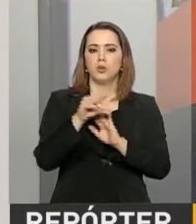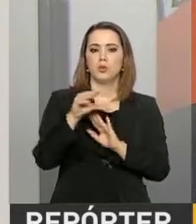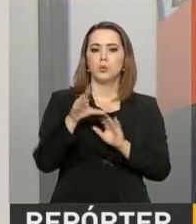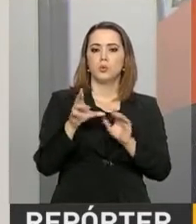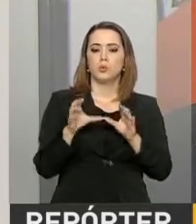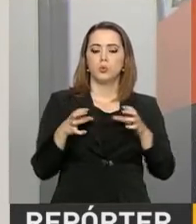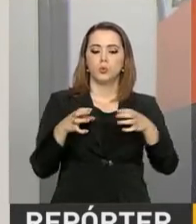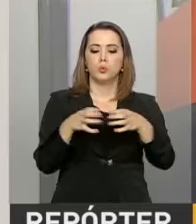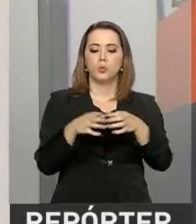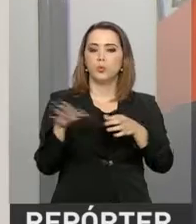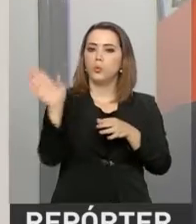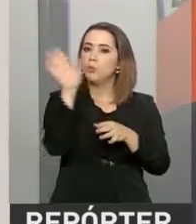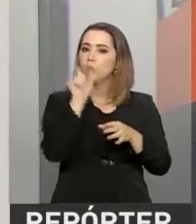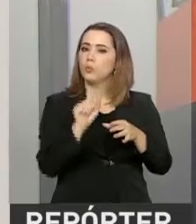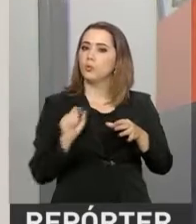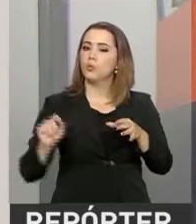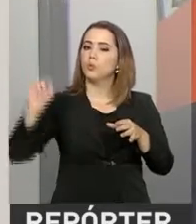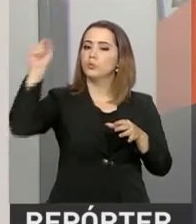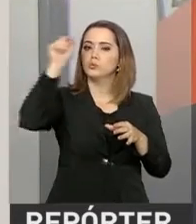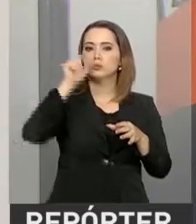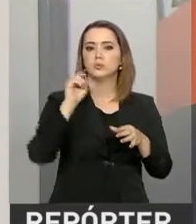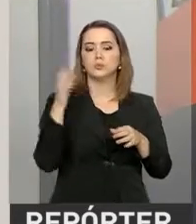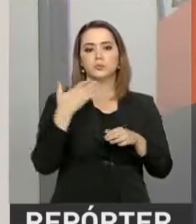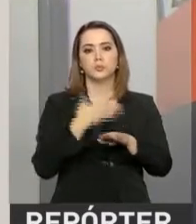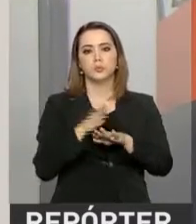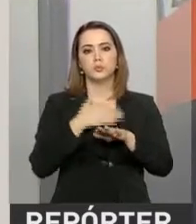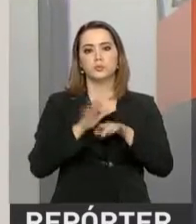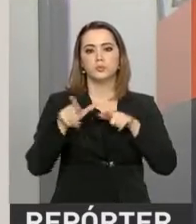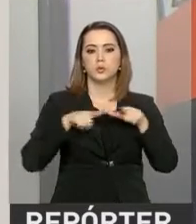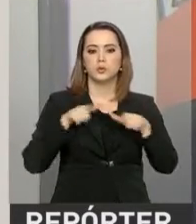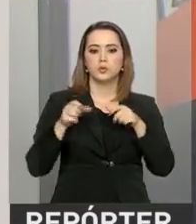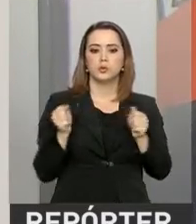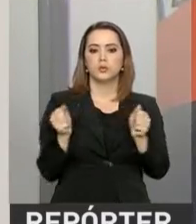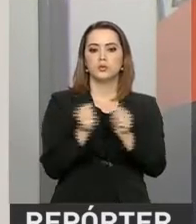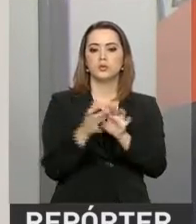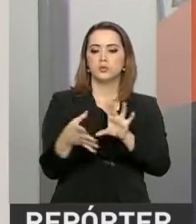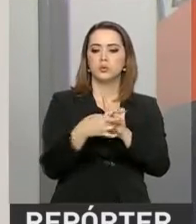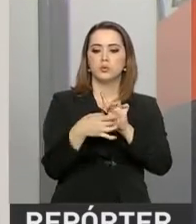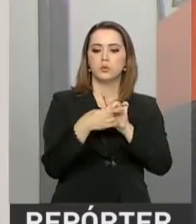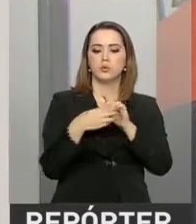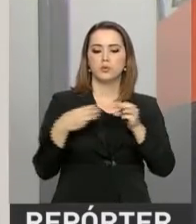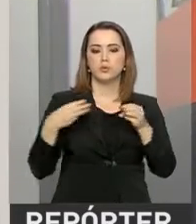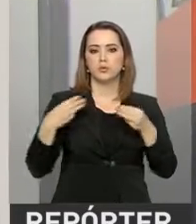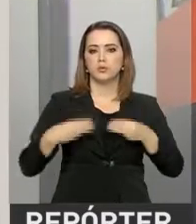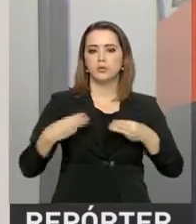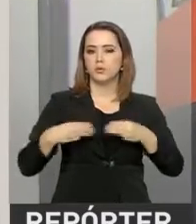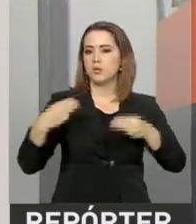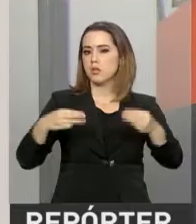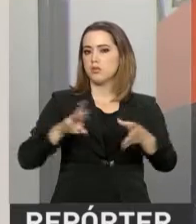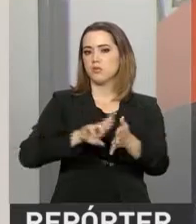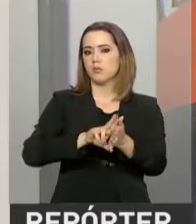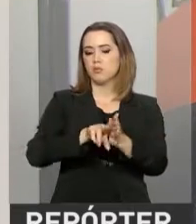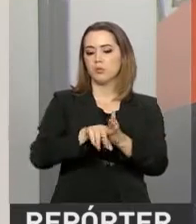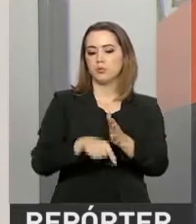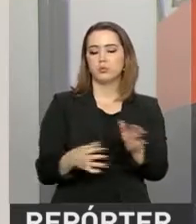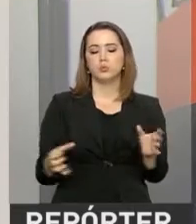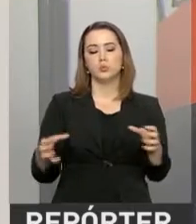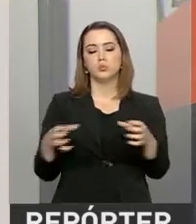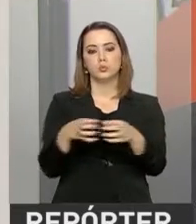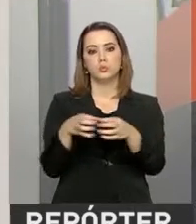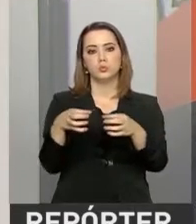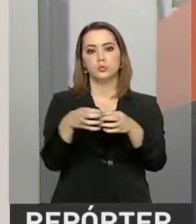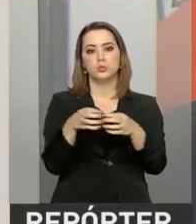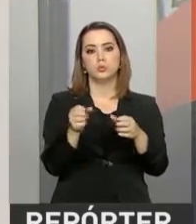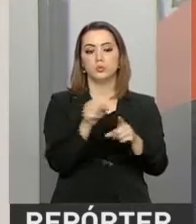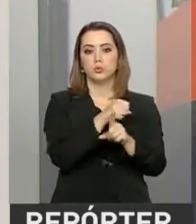Comitê Interministerial, que vai juntar o Ministério do Trabalho, o Ministério da Educação, entidades da sociedade civil, para